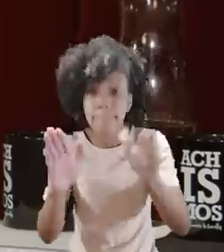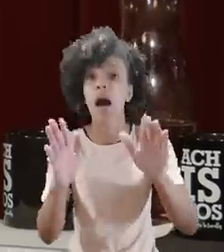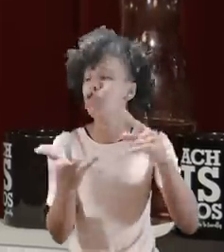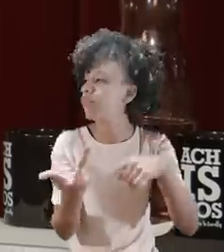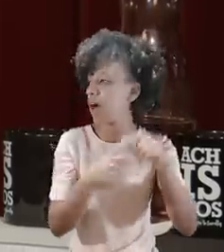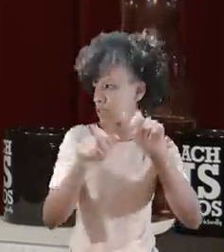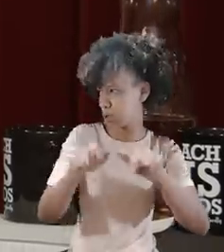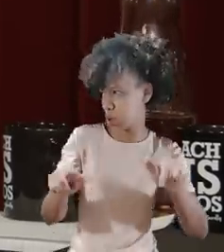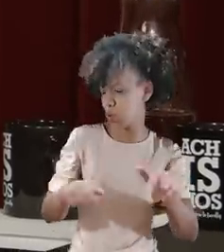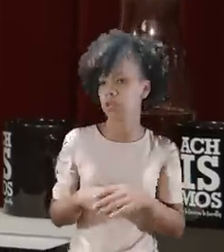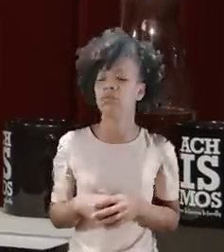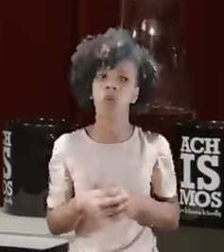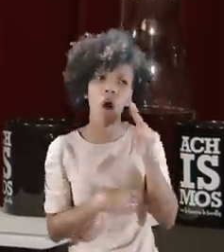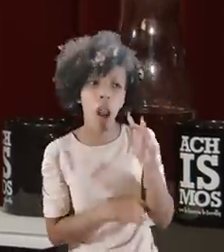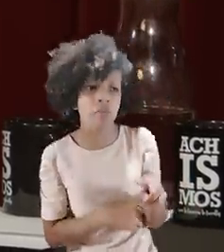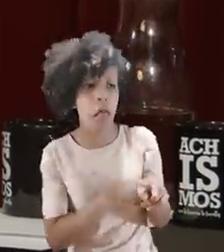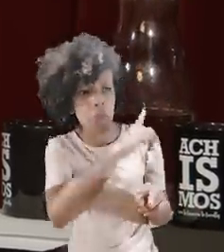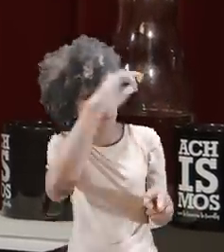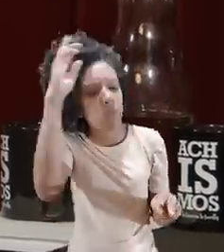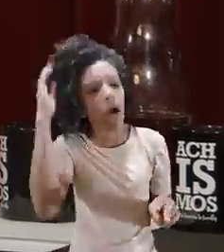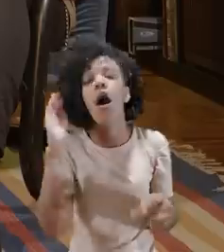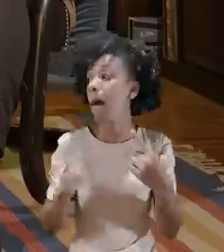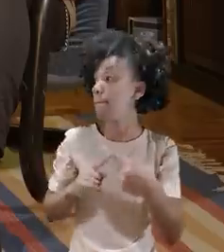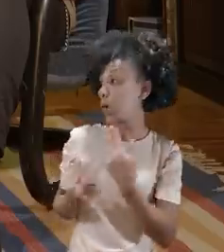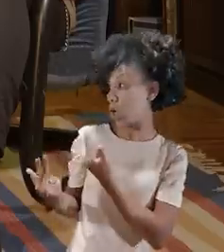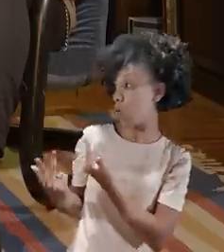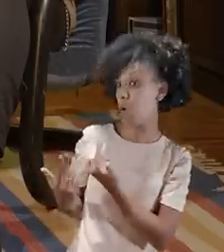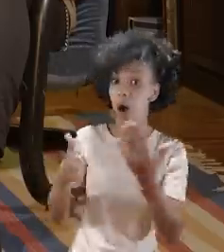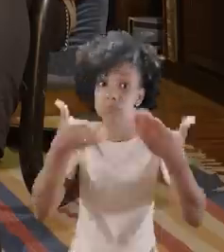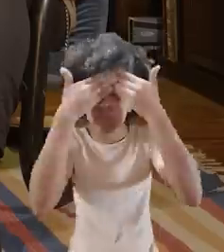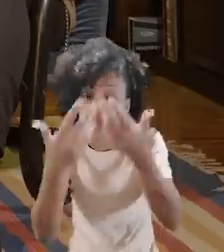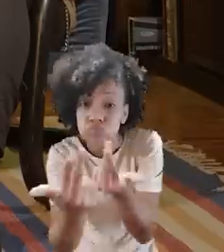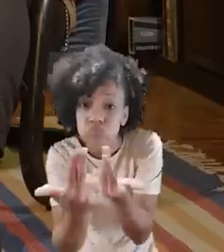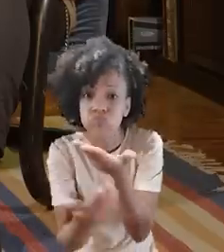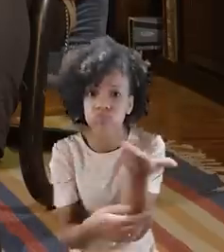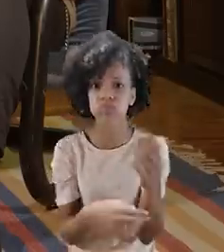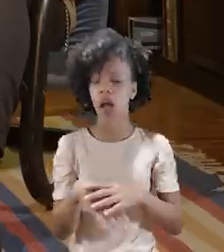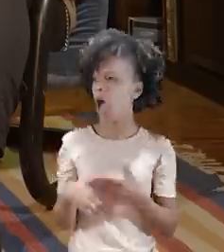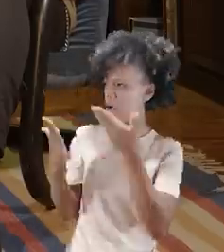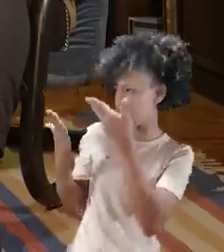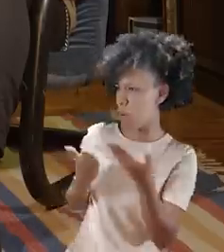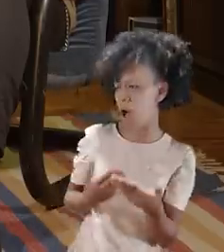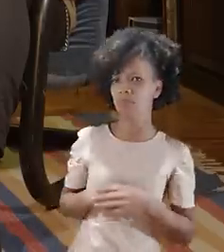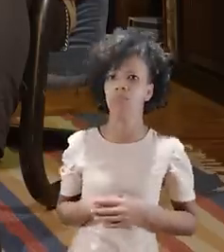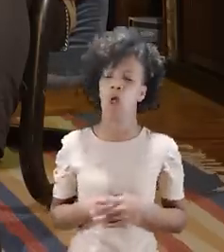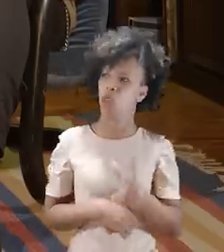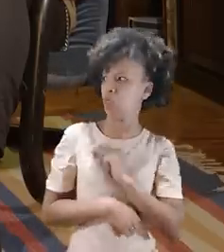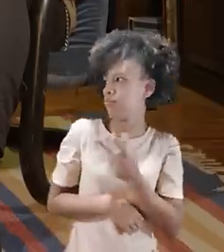abrir a cabeça de muita gente O João vai falar o que eu também sou igual a vocês fechado aí eu vou ver um cara aqui